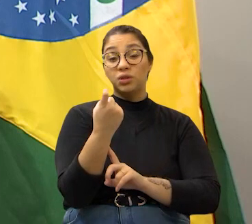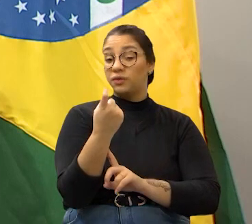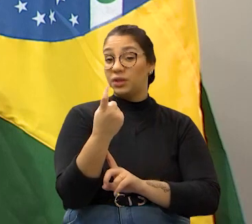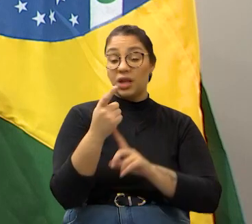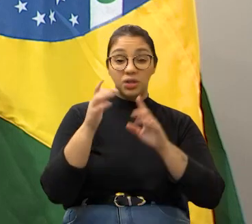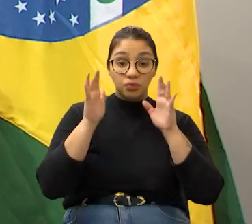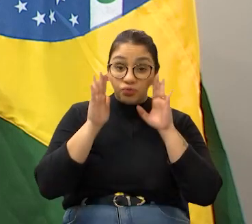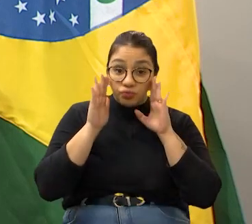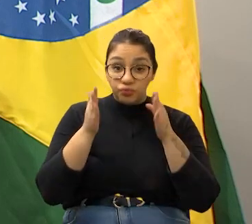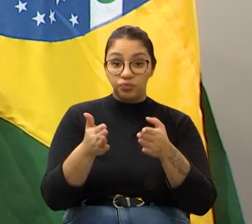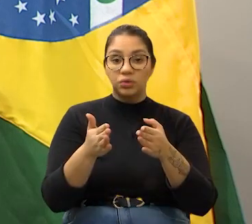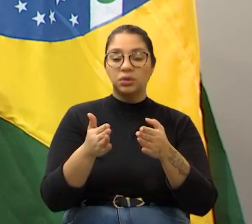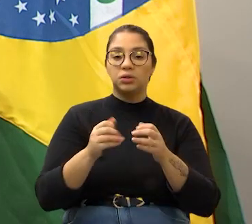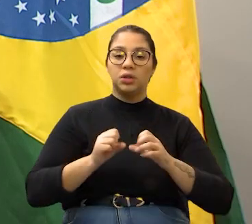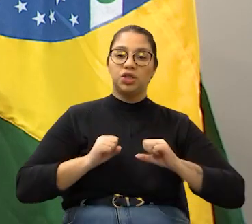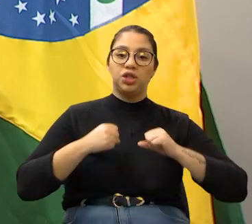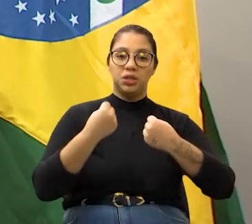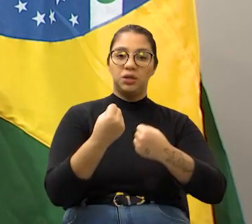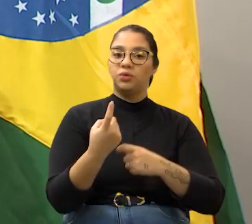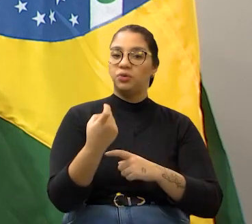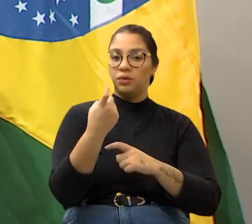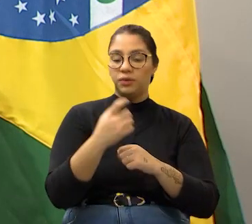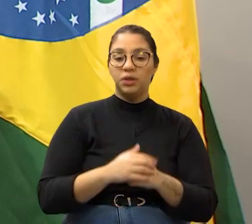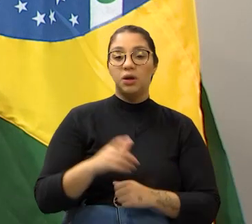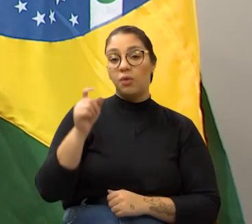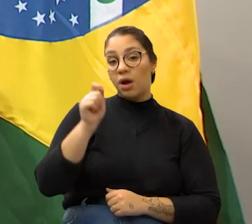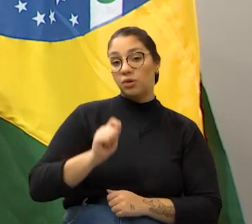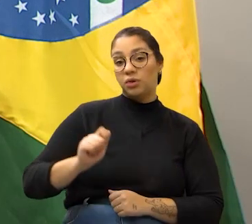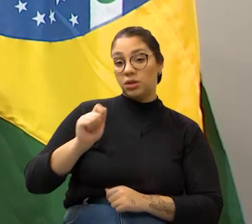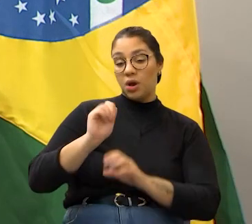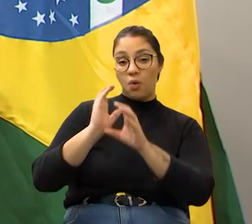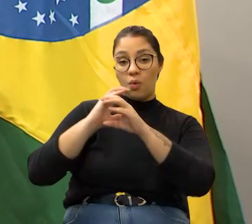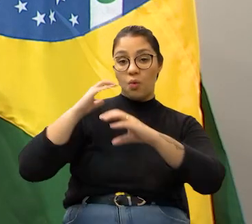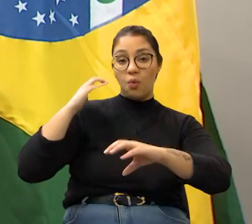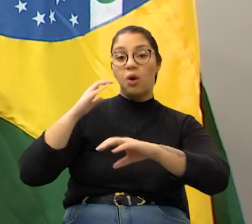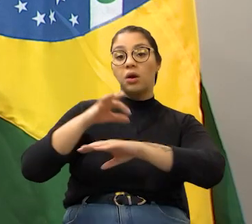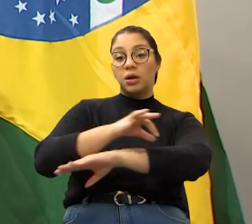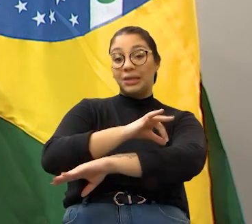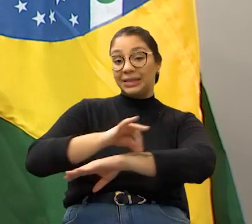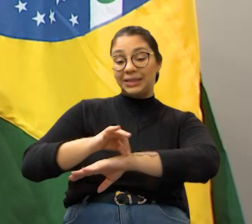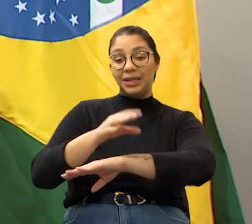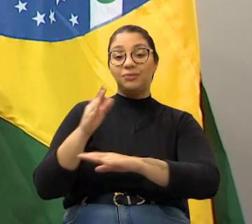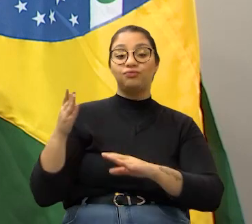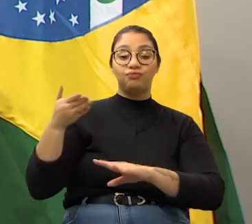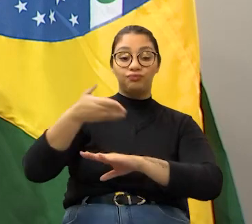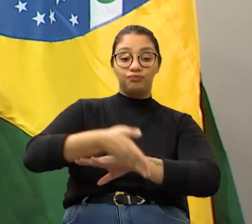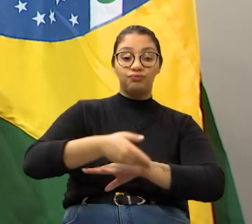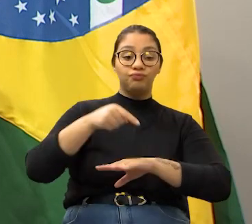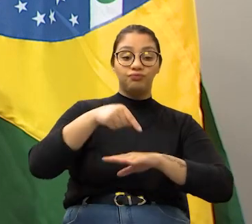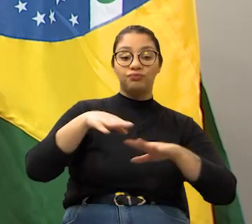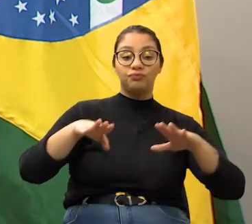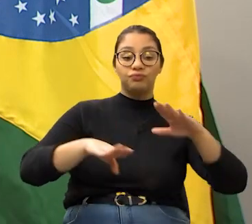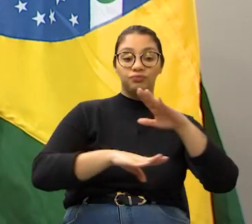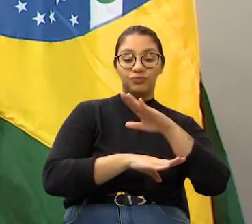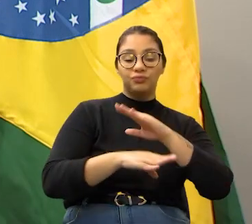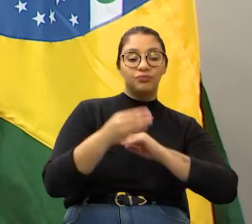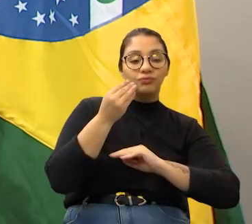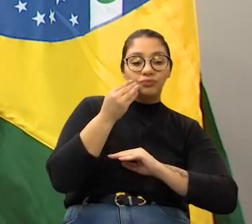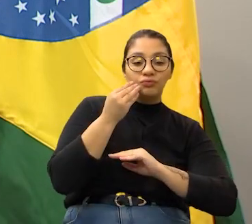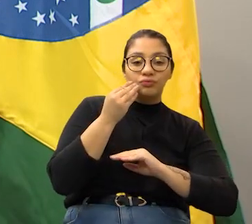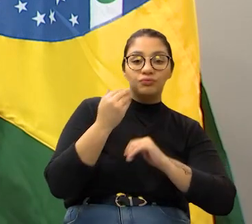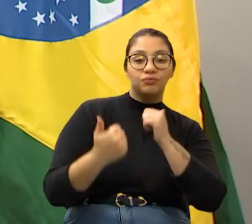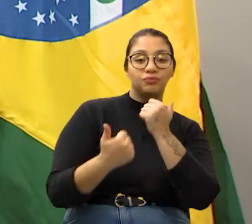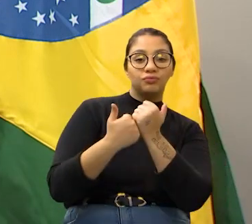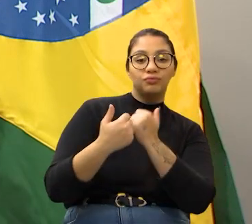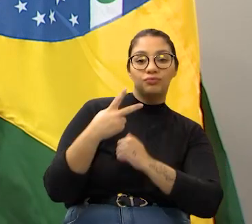exclusividade, né? De dedicação exclusiva, como é chamado. Então, a Associação dos Engenheiros e Arquitetos estiveram na Câmara buscando apoio dos vereadores da